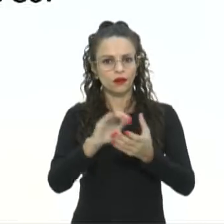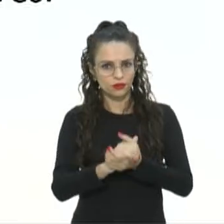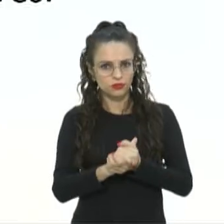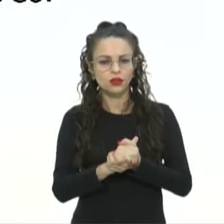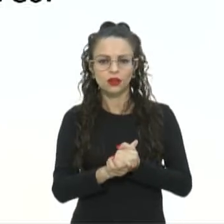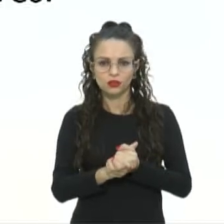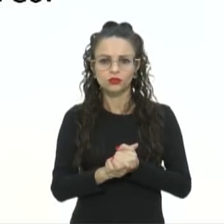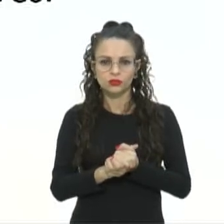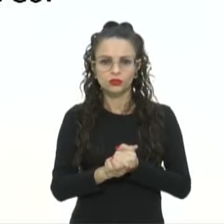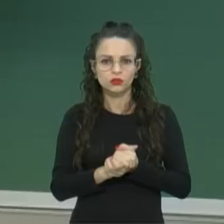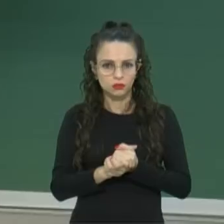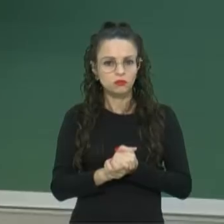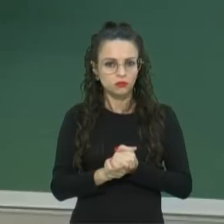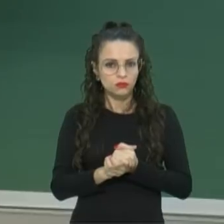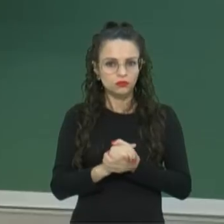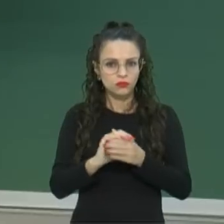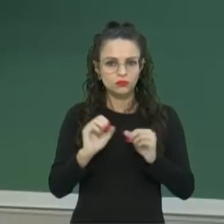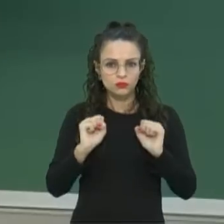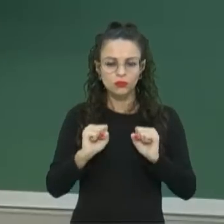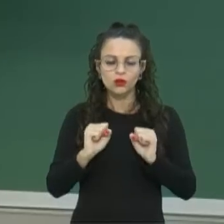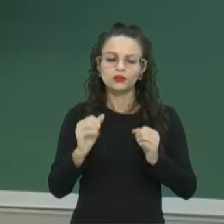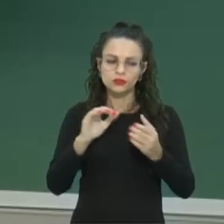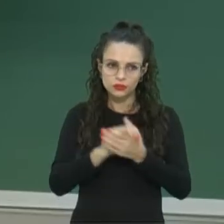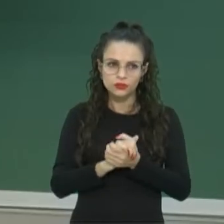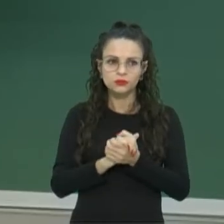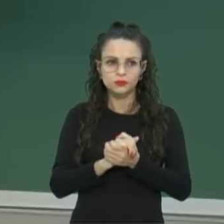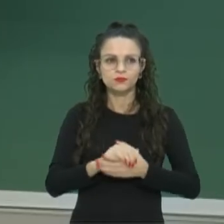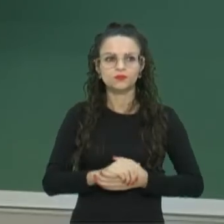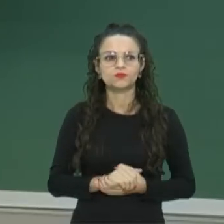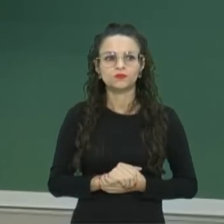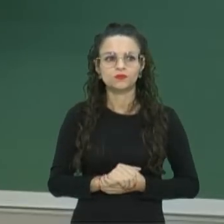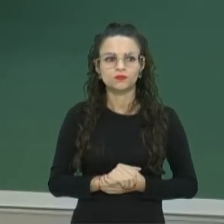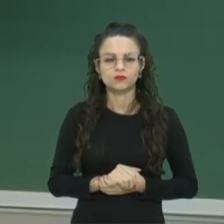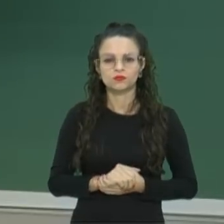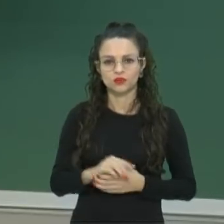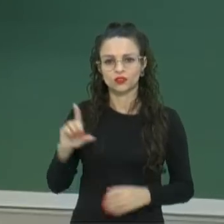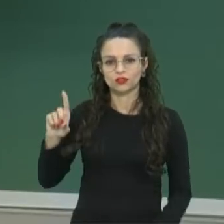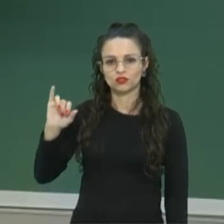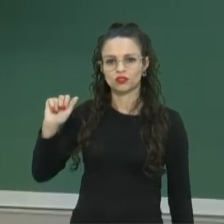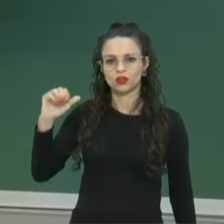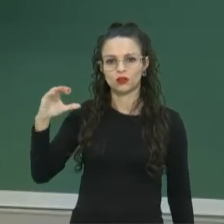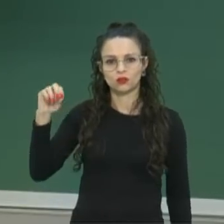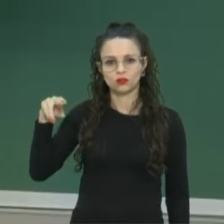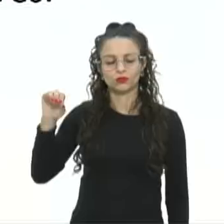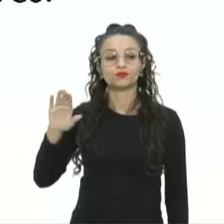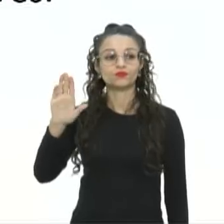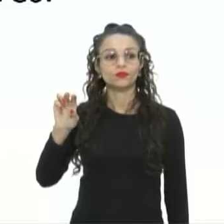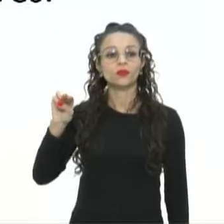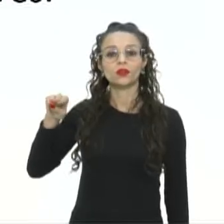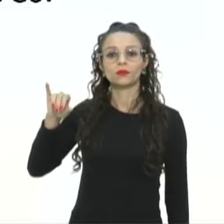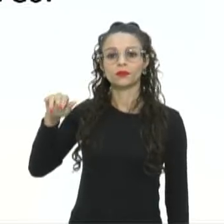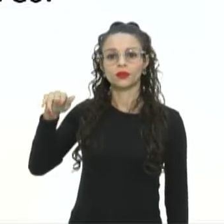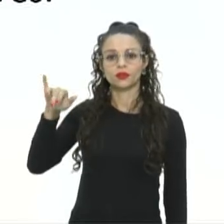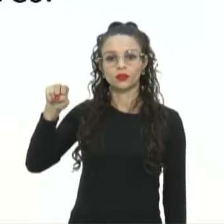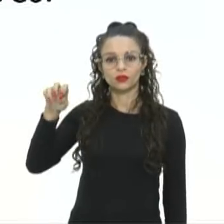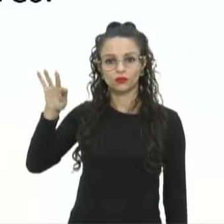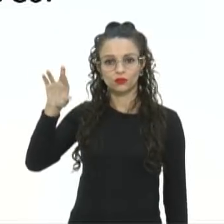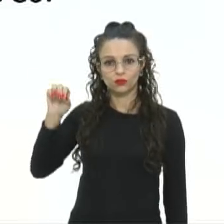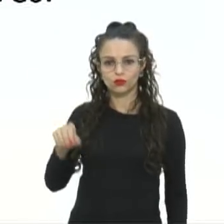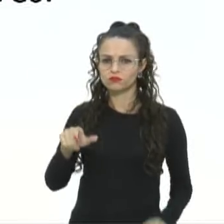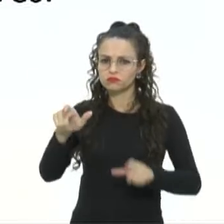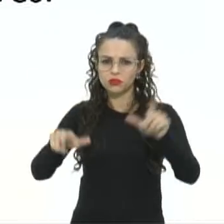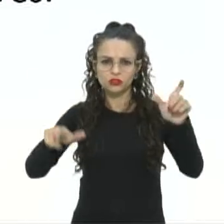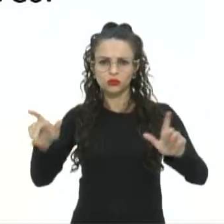né, nesta ordem, mesmo tendo o sacramento da ordem, eles podem ser casados, os diáconos. Já os ministros, né, que seriam as pessoas